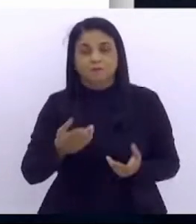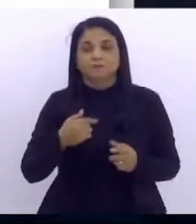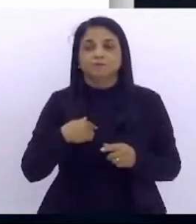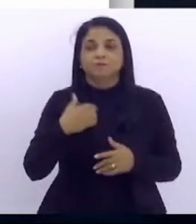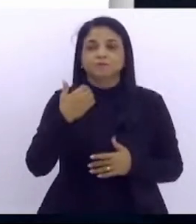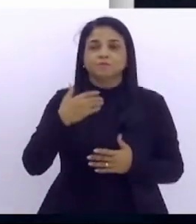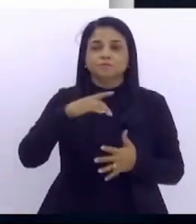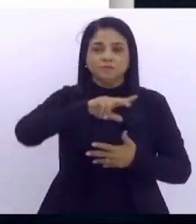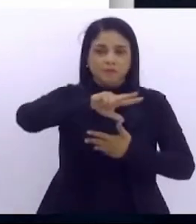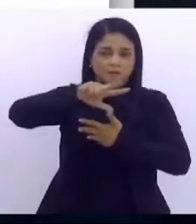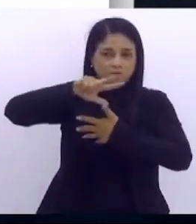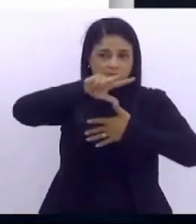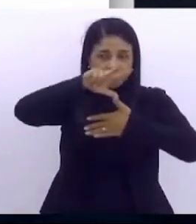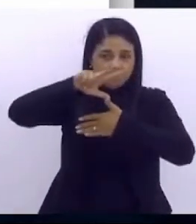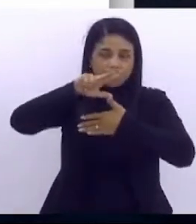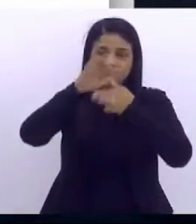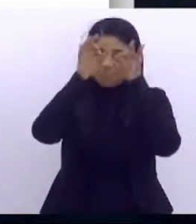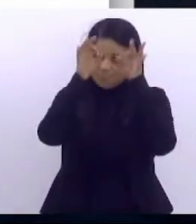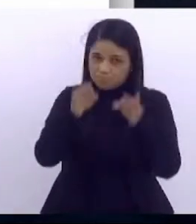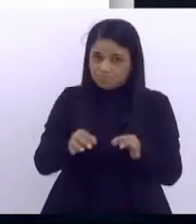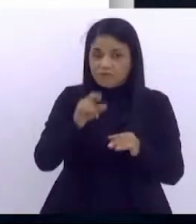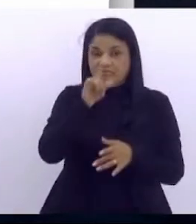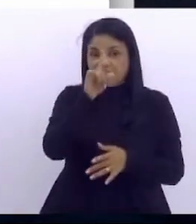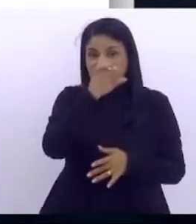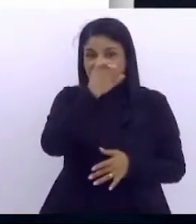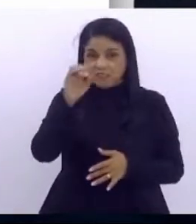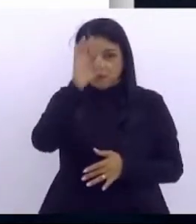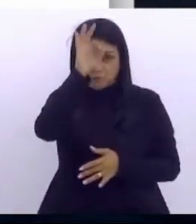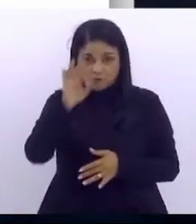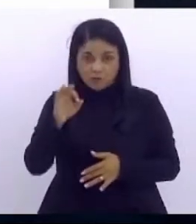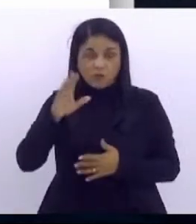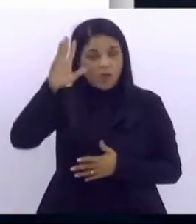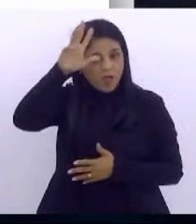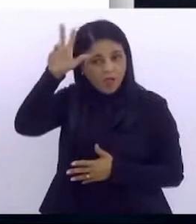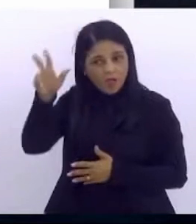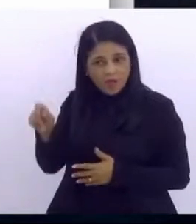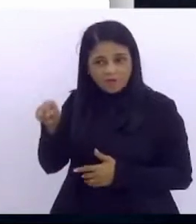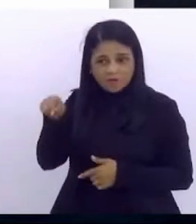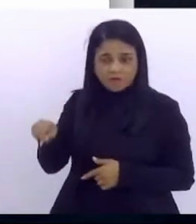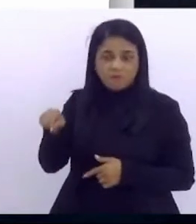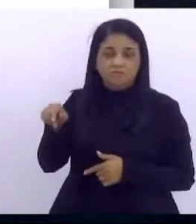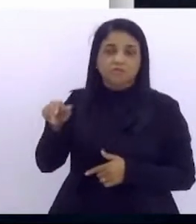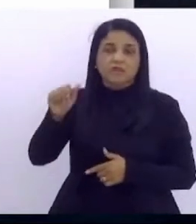Latina, 100% de certeza. Na África e na Ásia, eu lhe dou